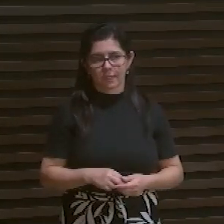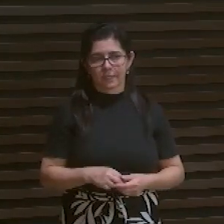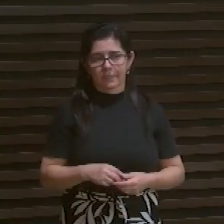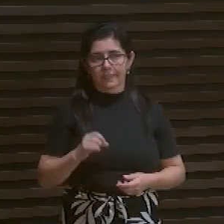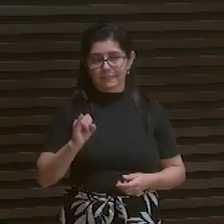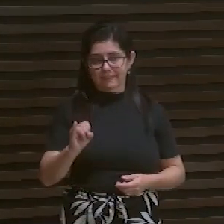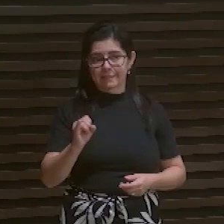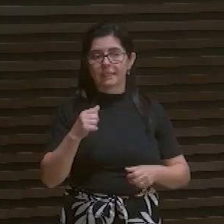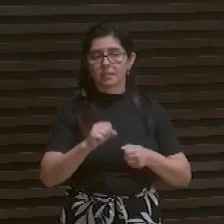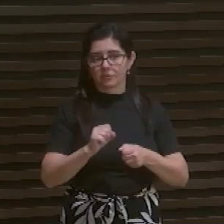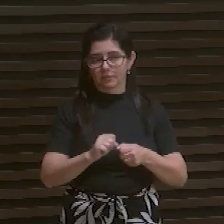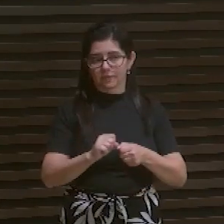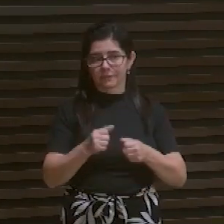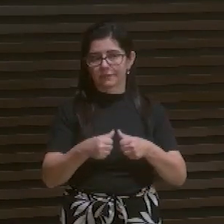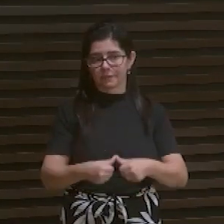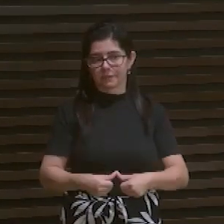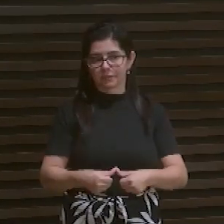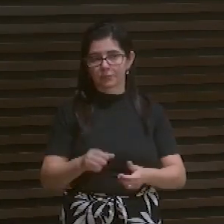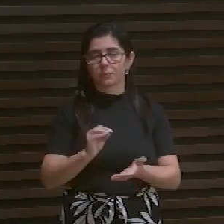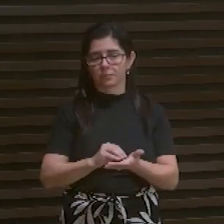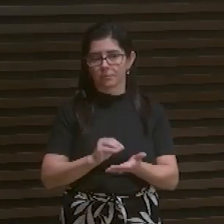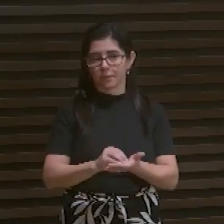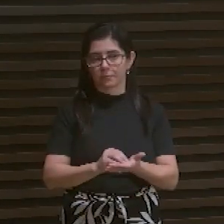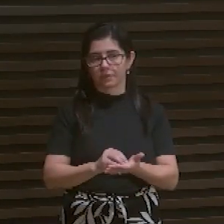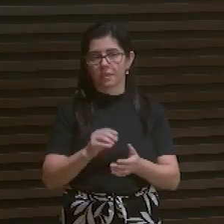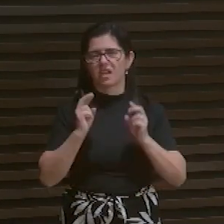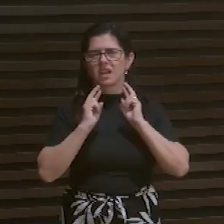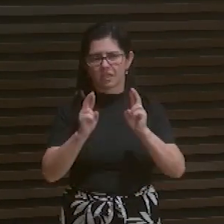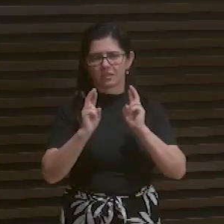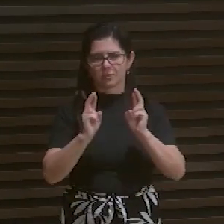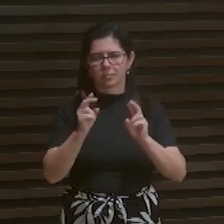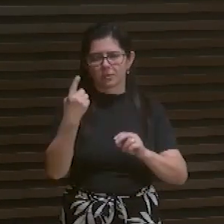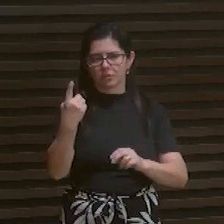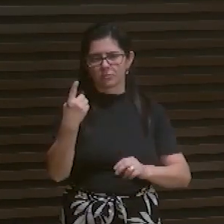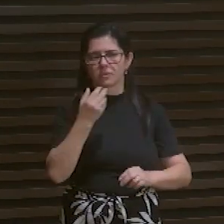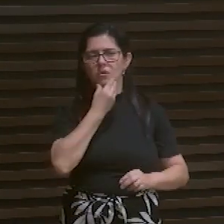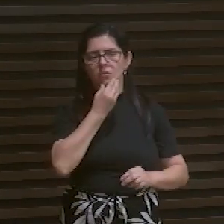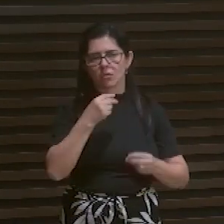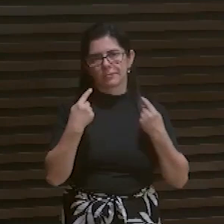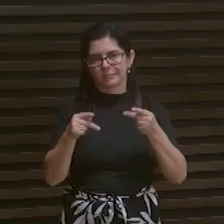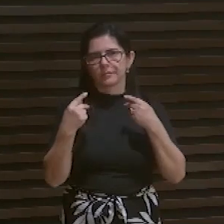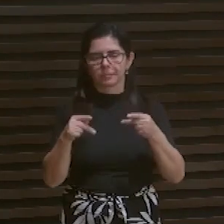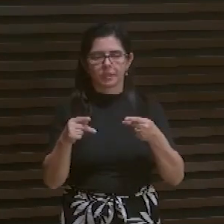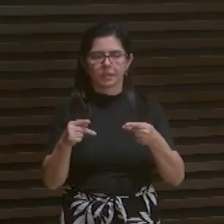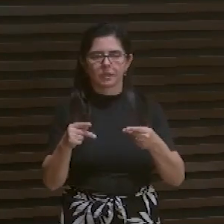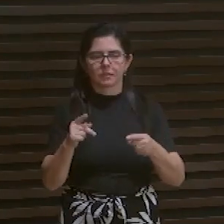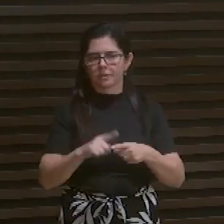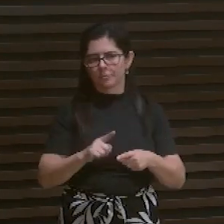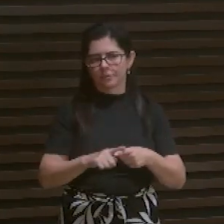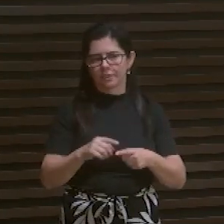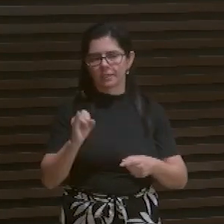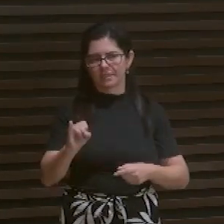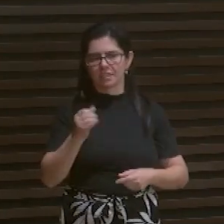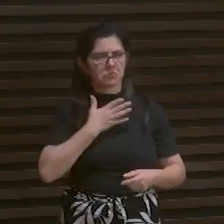e coloca a nossa esperança num homem, porque é isso que a gente está fazendo, Se eu não gosto de ouvir o Marcinho pregar e